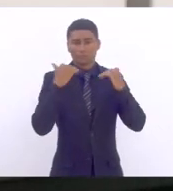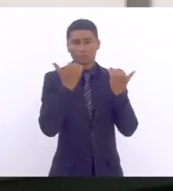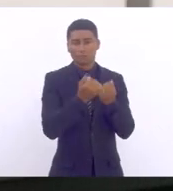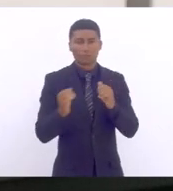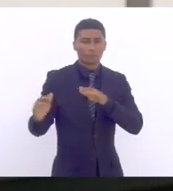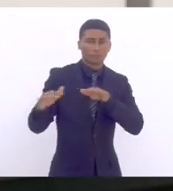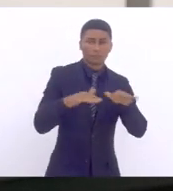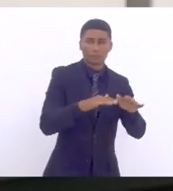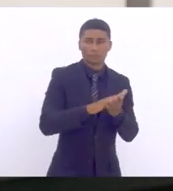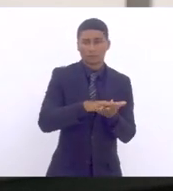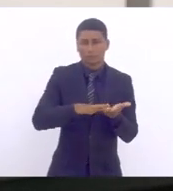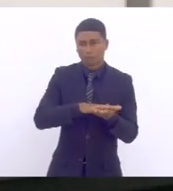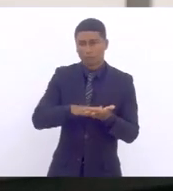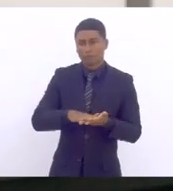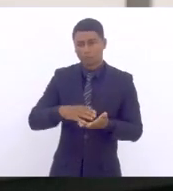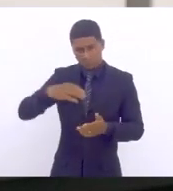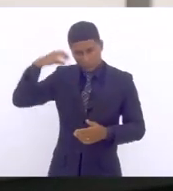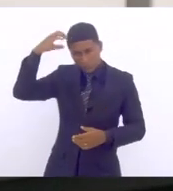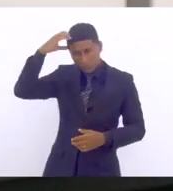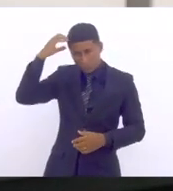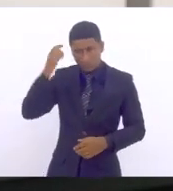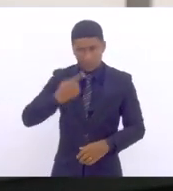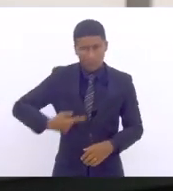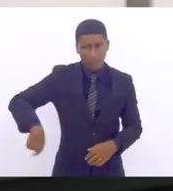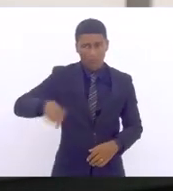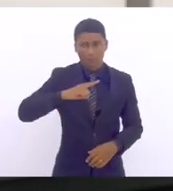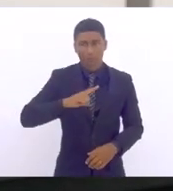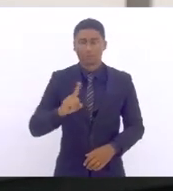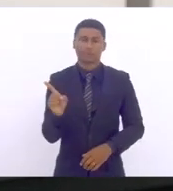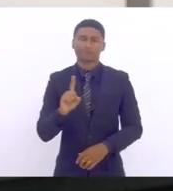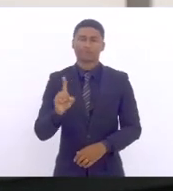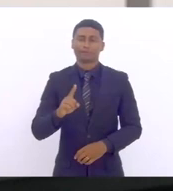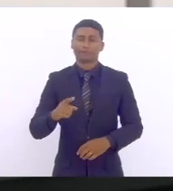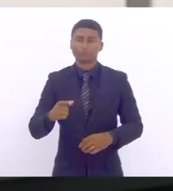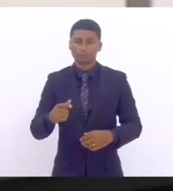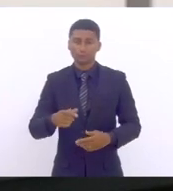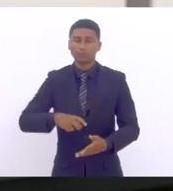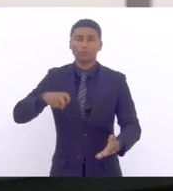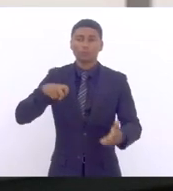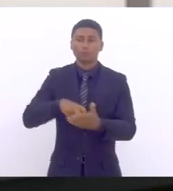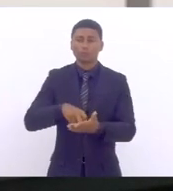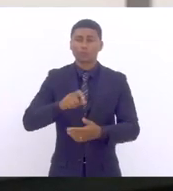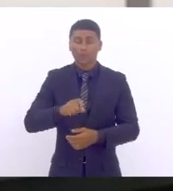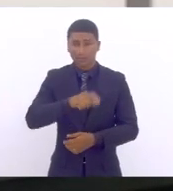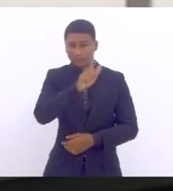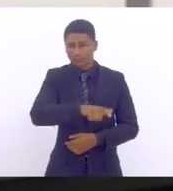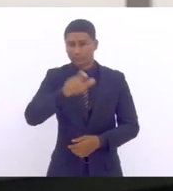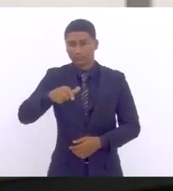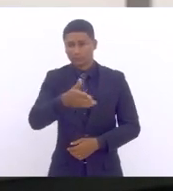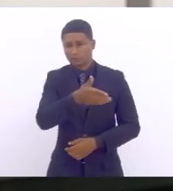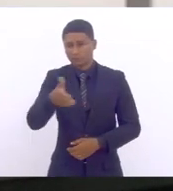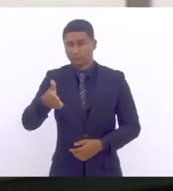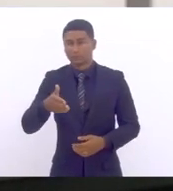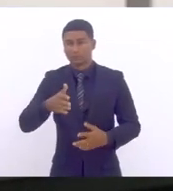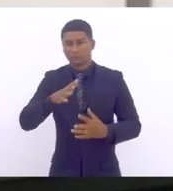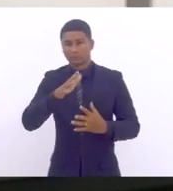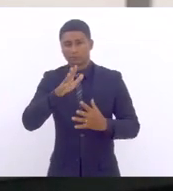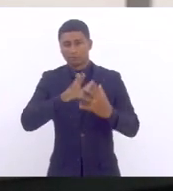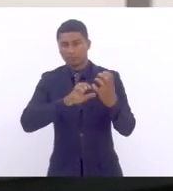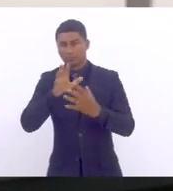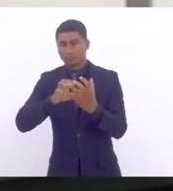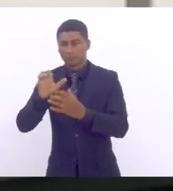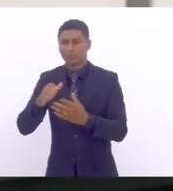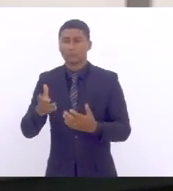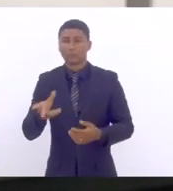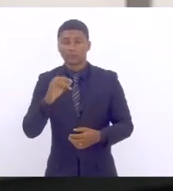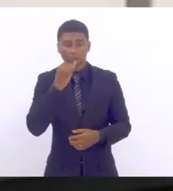quer dizer que a culpa não é só nossa. Entendeu? Que tem que ser punido quem brigue, identificado e responsabilizado. Porque quando você